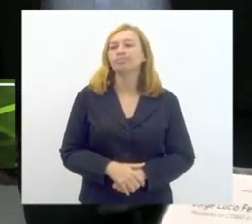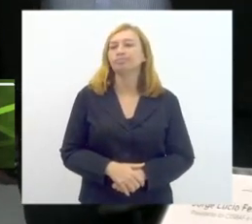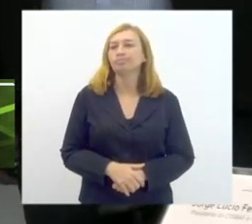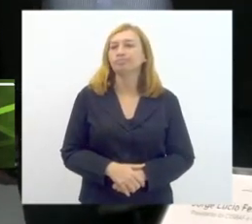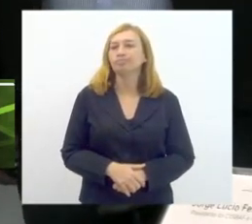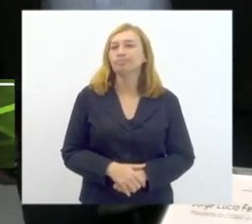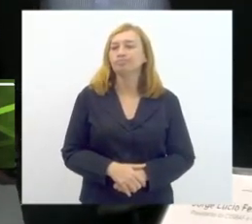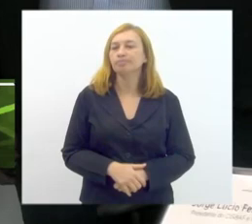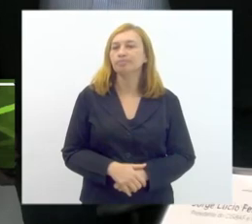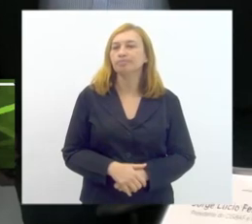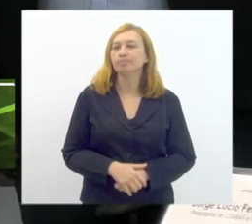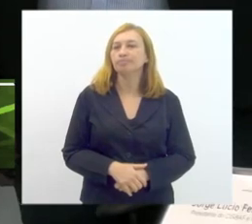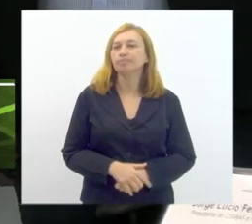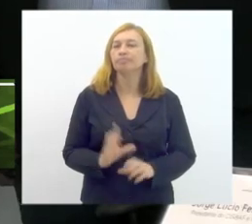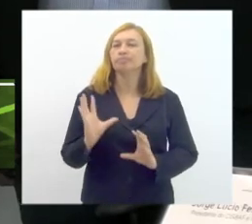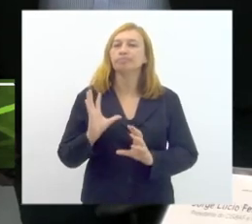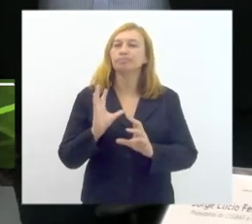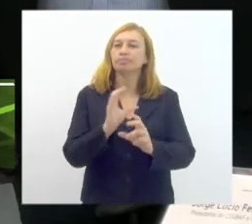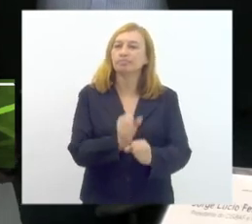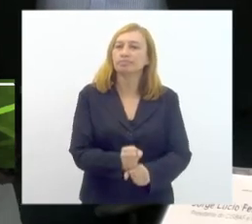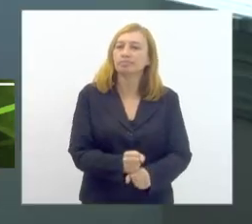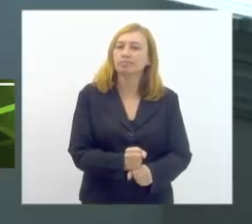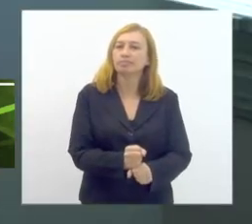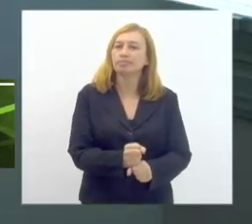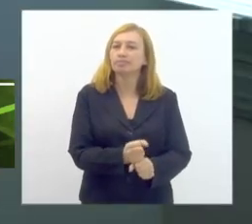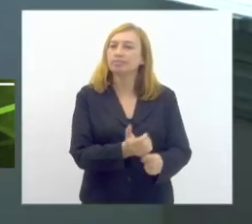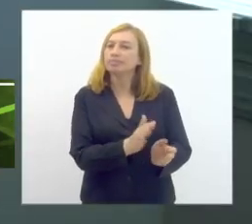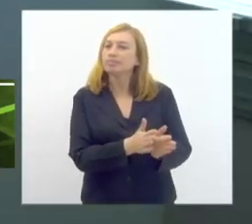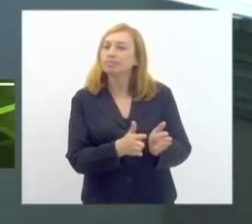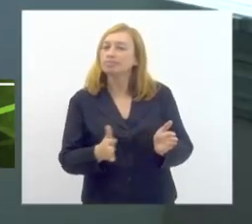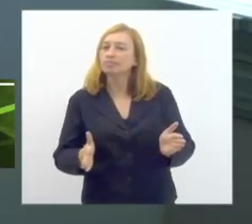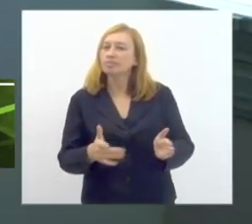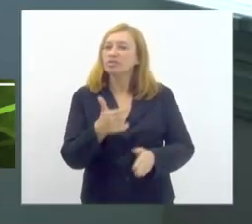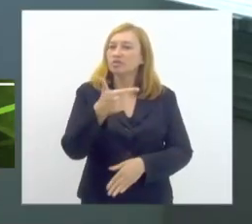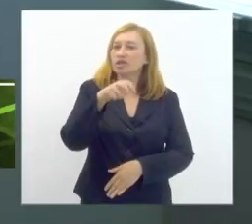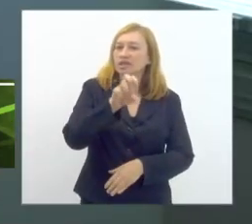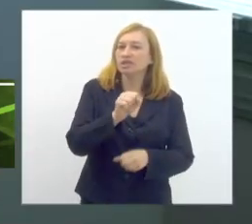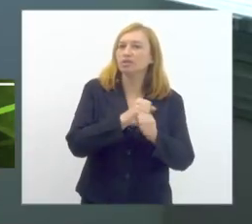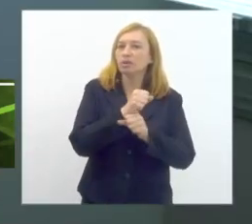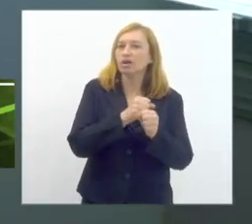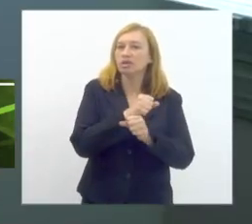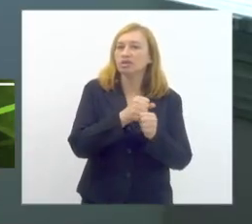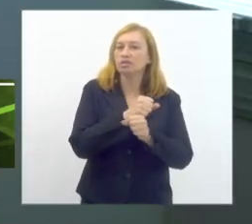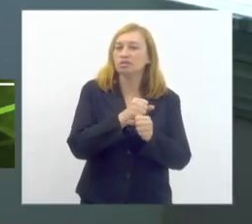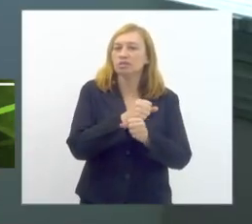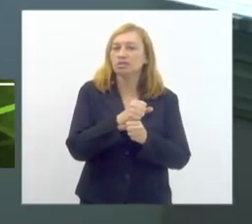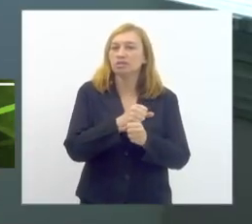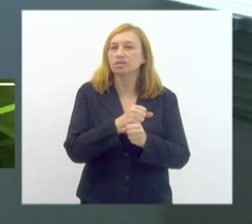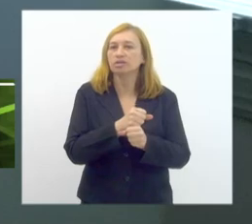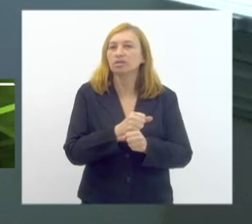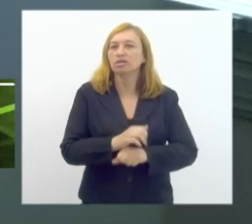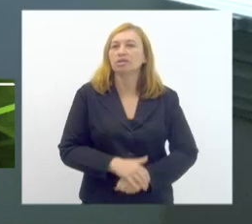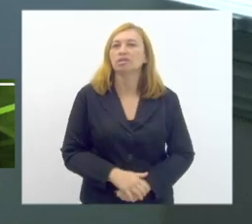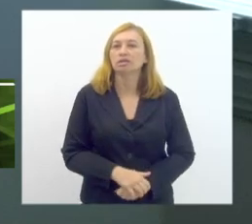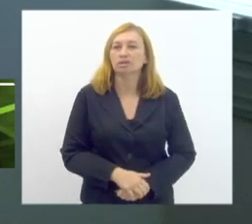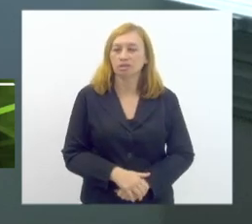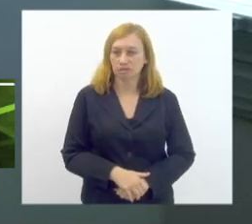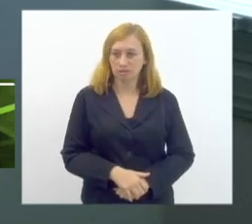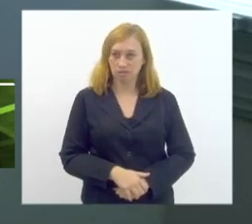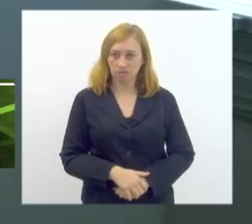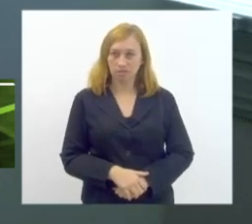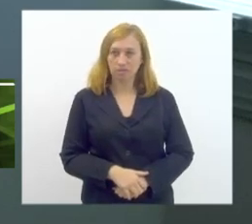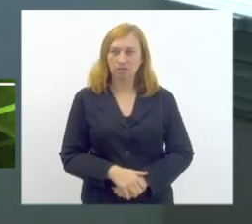E fizemos um resumo aí, gente, nessa trajetória de 25 anos, tentando elencar, eu não ia conseguir